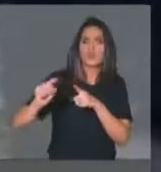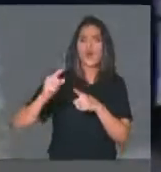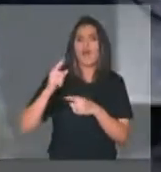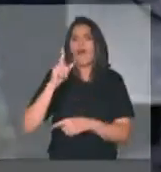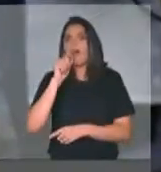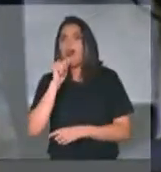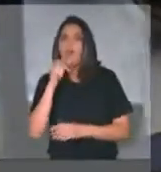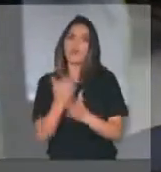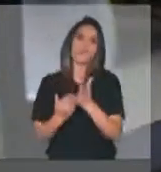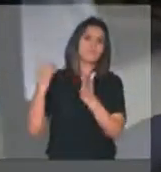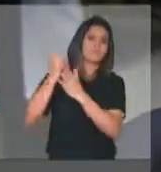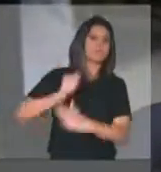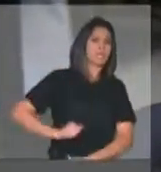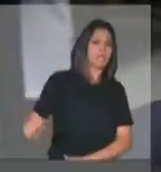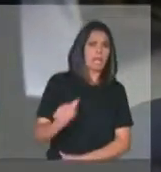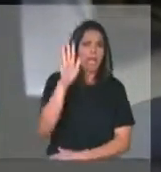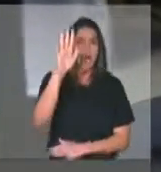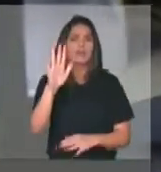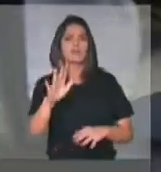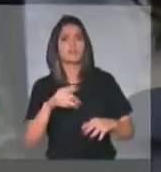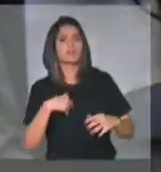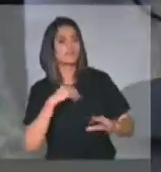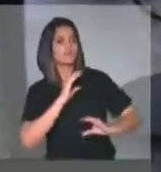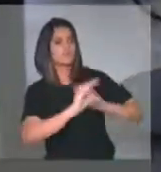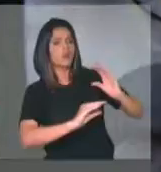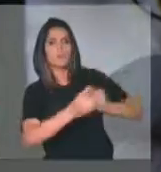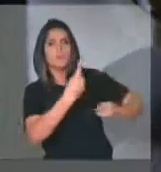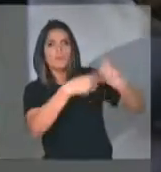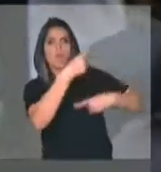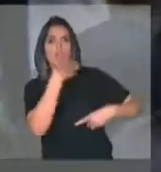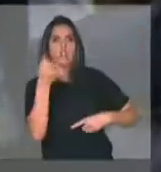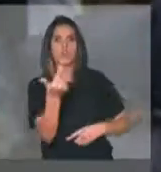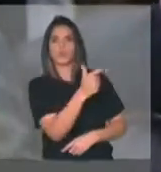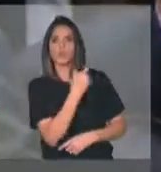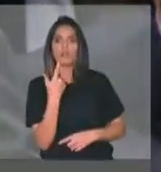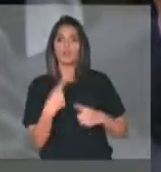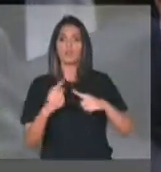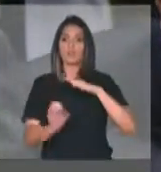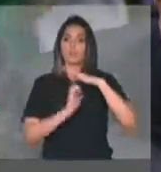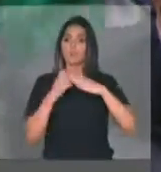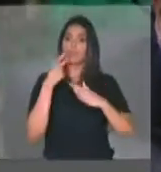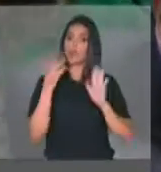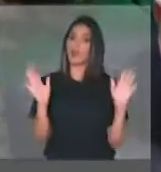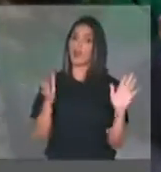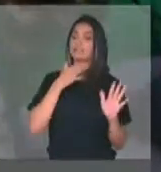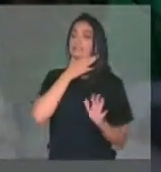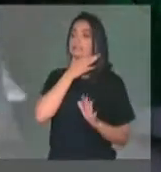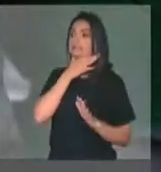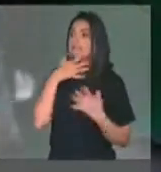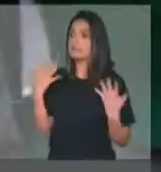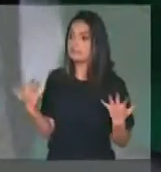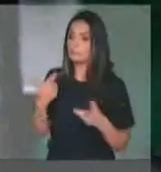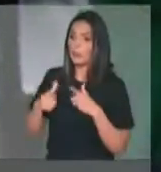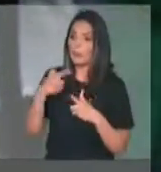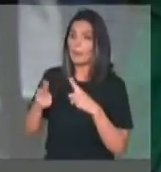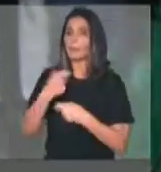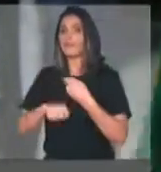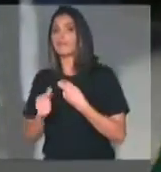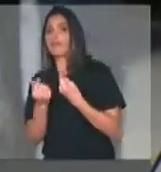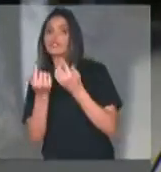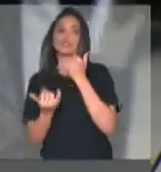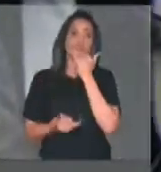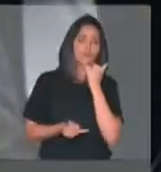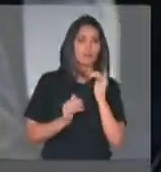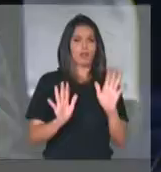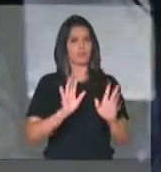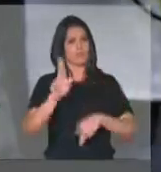os investimentos não vieram porque a empresa disse que tinha tido um desequilíbrio econômico-financeiro. O povo brasileiro não